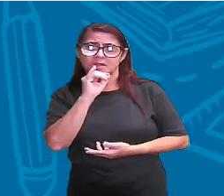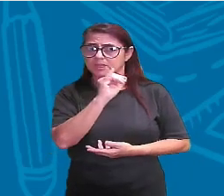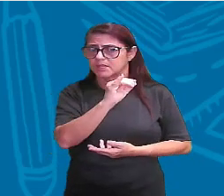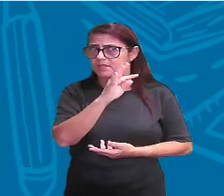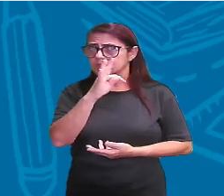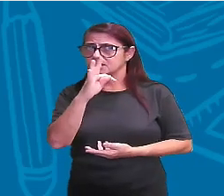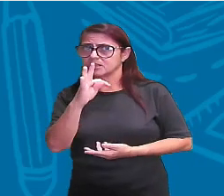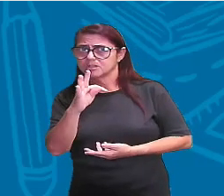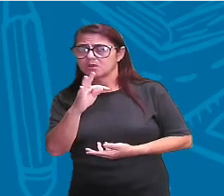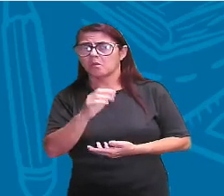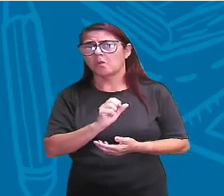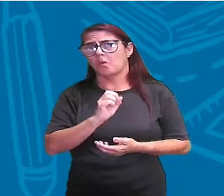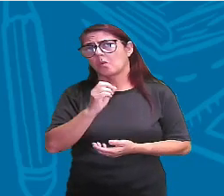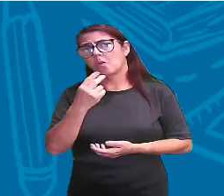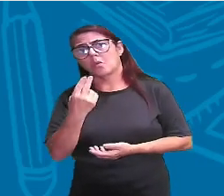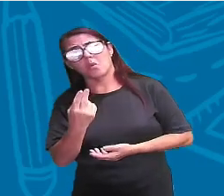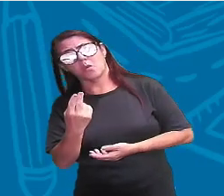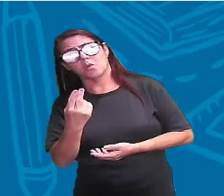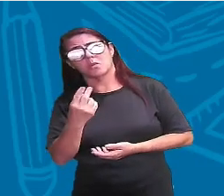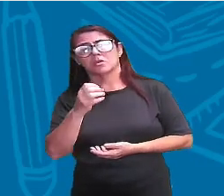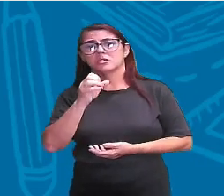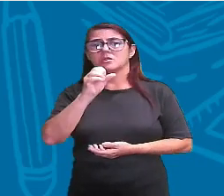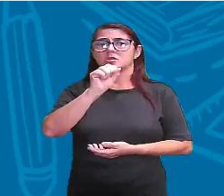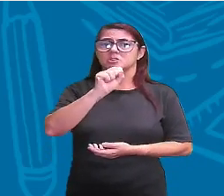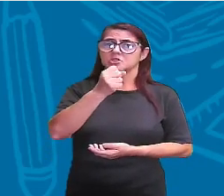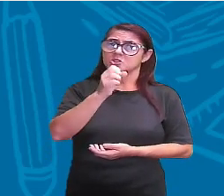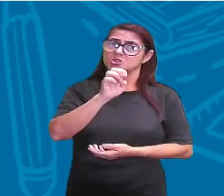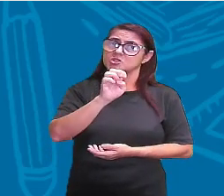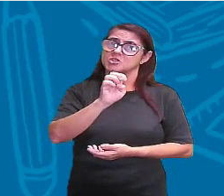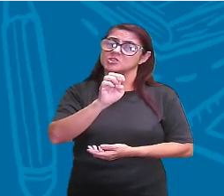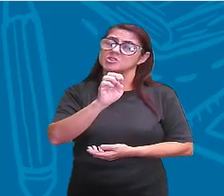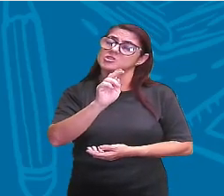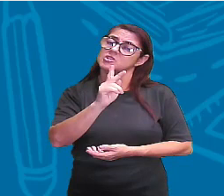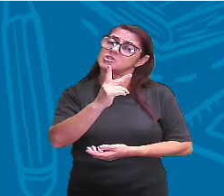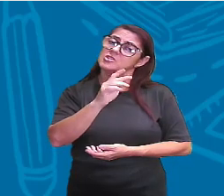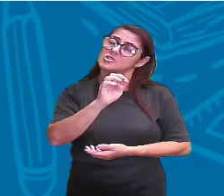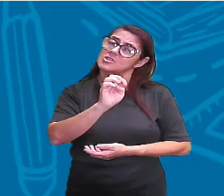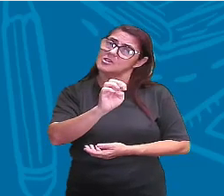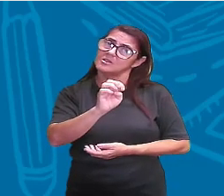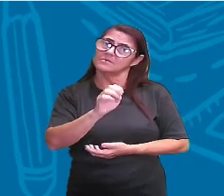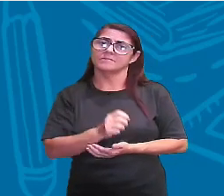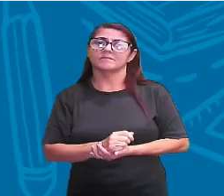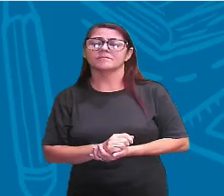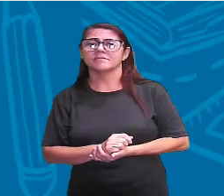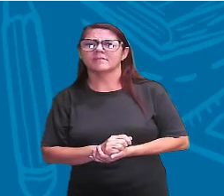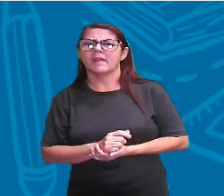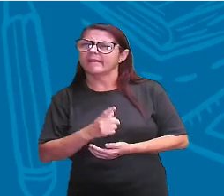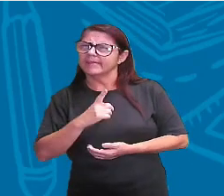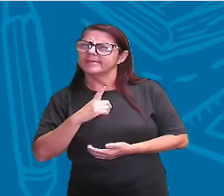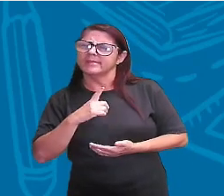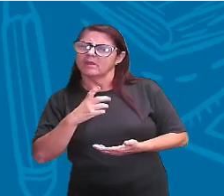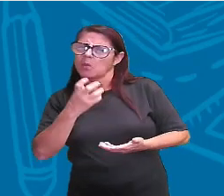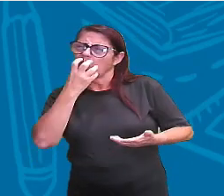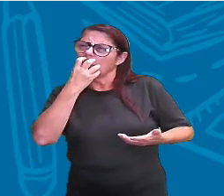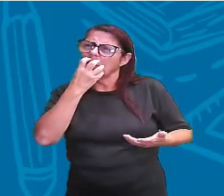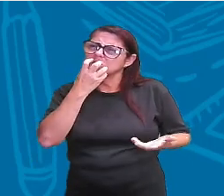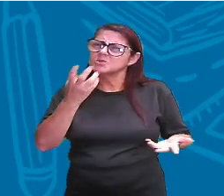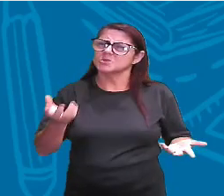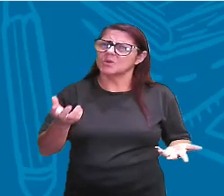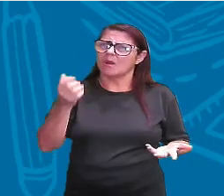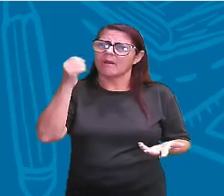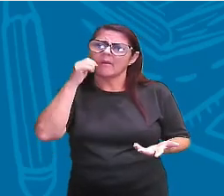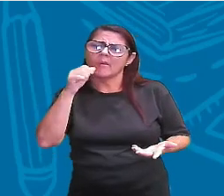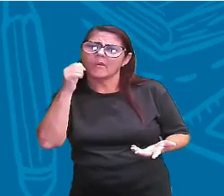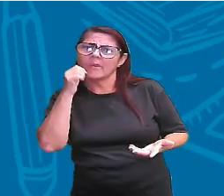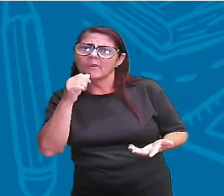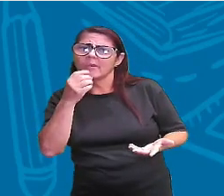she, pode ser utilizado para animal que tem nome. Muita gente se complica nisso. Ah, mas é um cachorro, é um gato. Mas